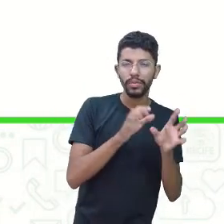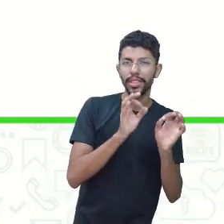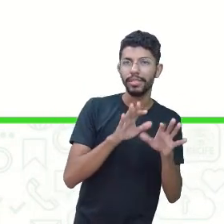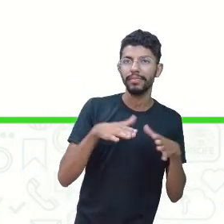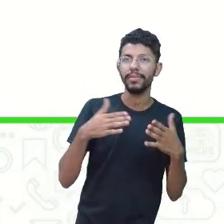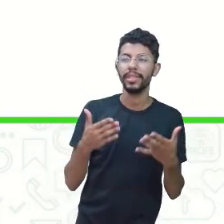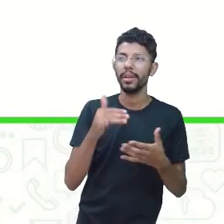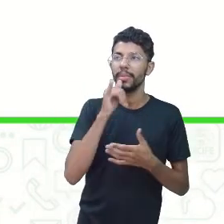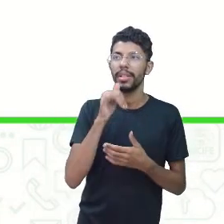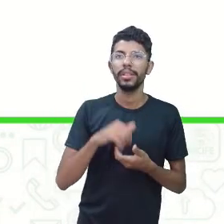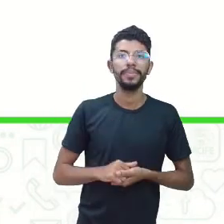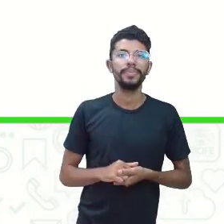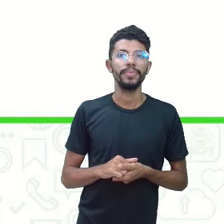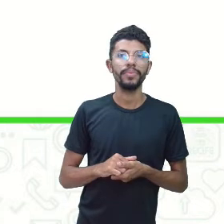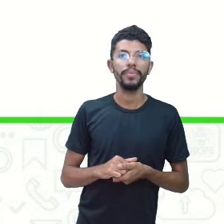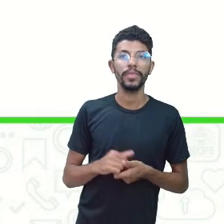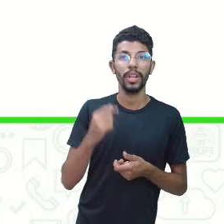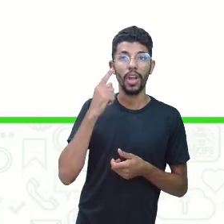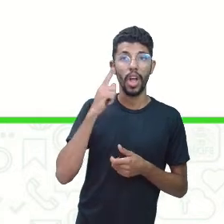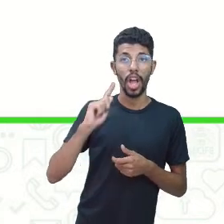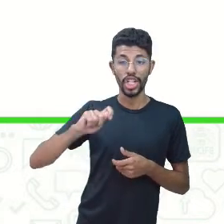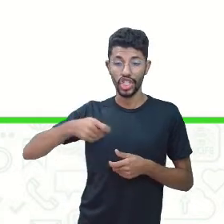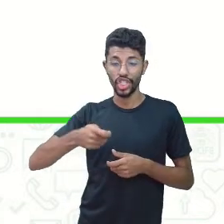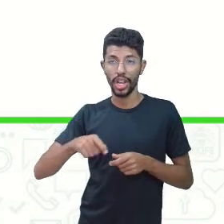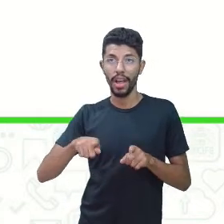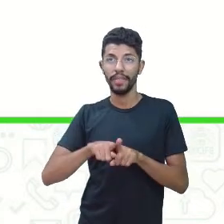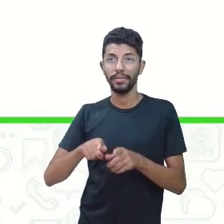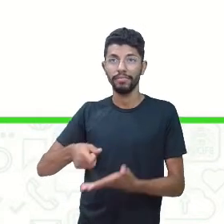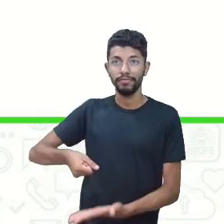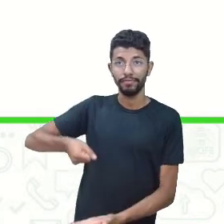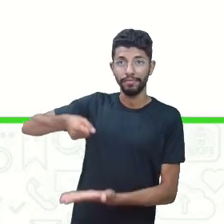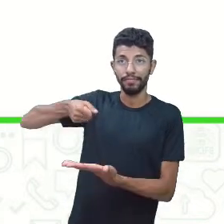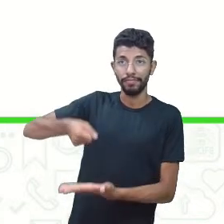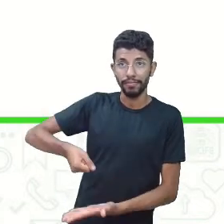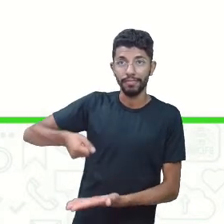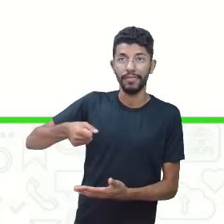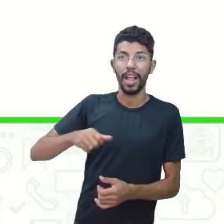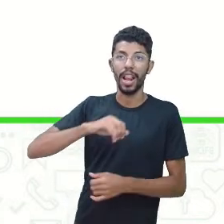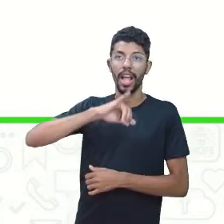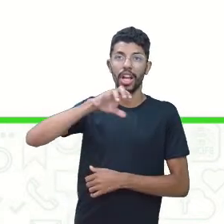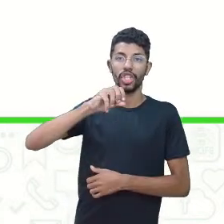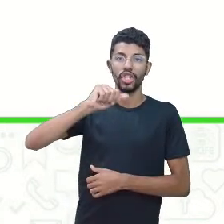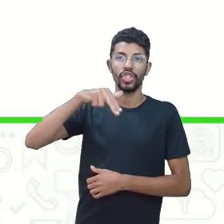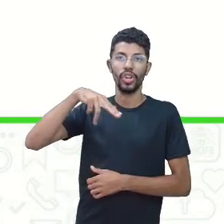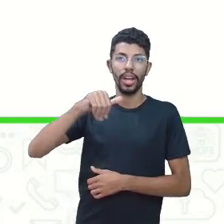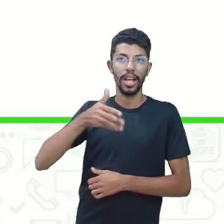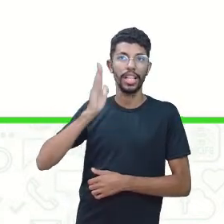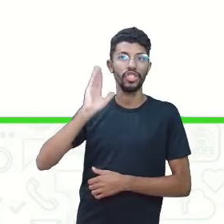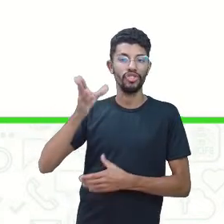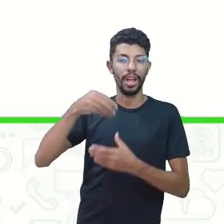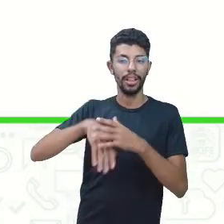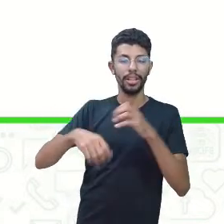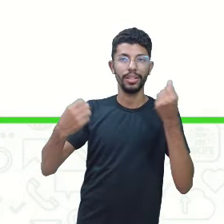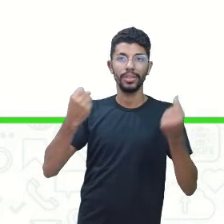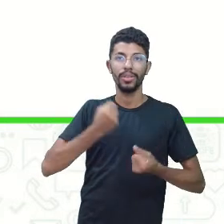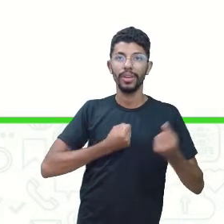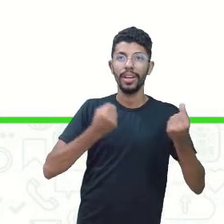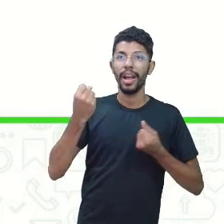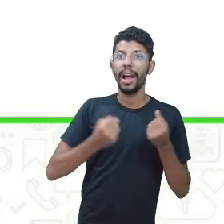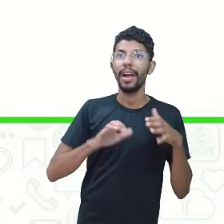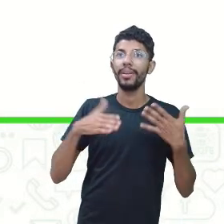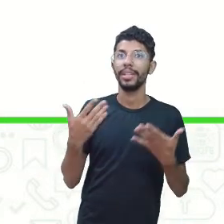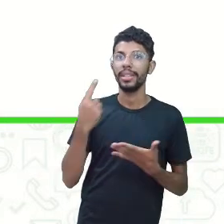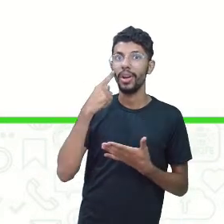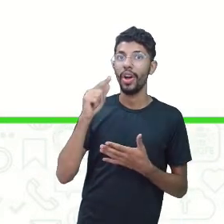digo assim, as chaves e as malas da Joana estão no carro, já estão no carro. Então, a gente está vendo